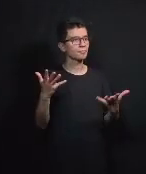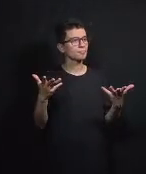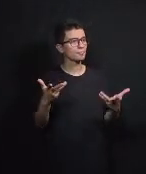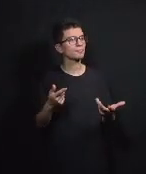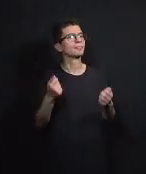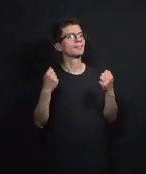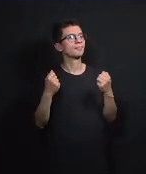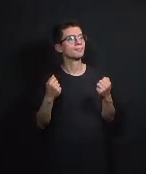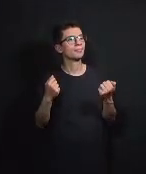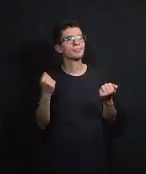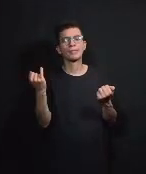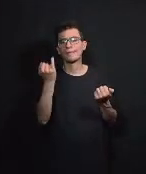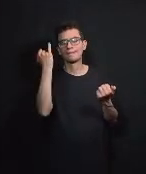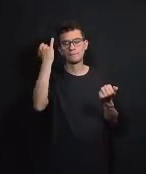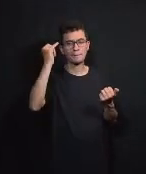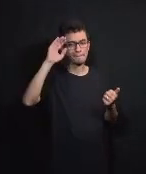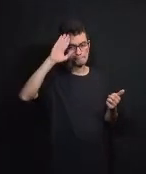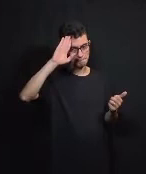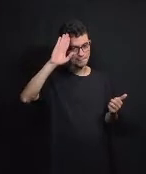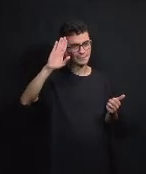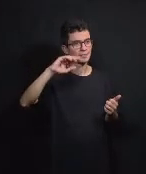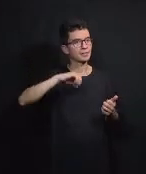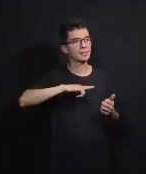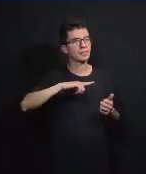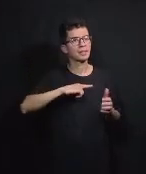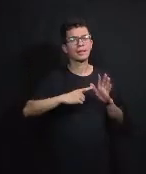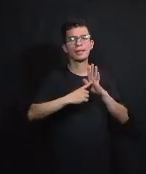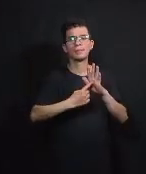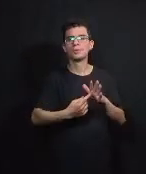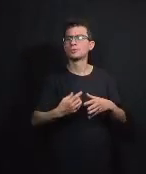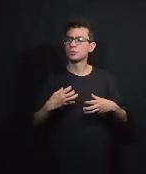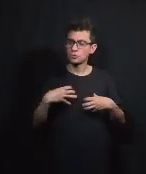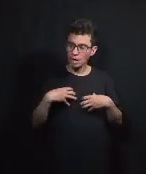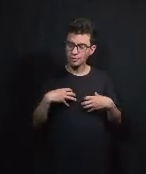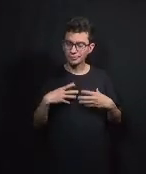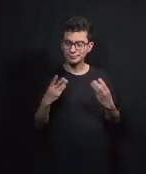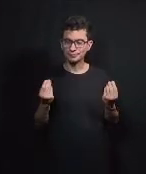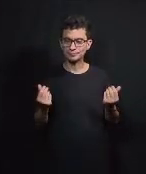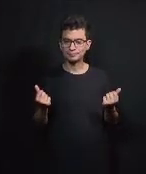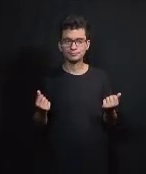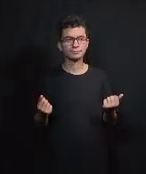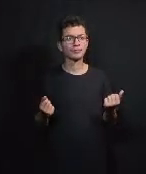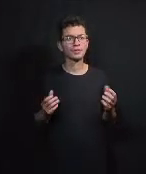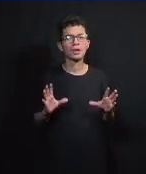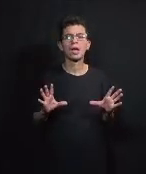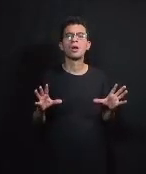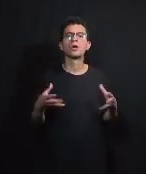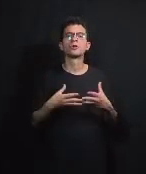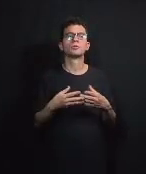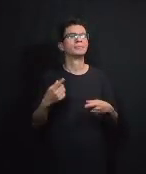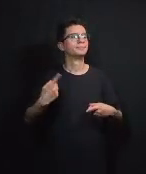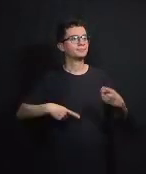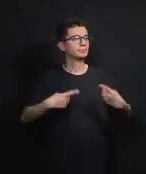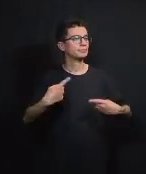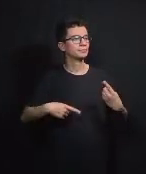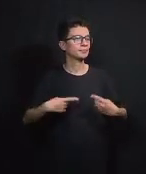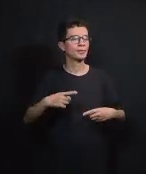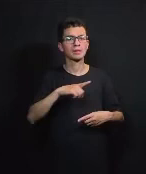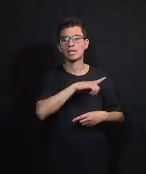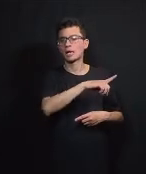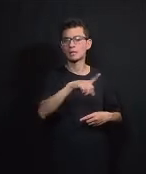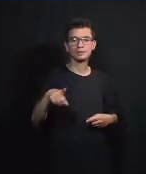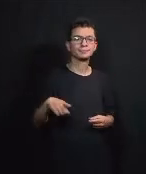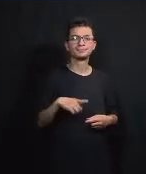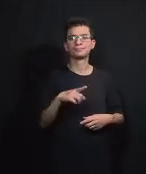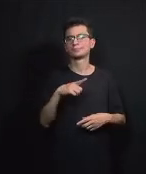fortes, mas que se expressem através de partidos, por mais que eles estejam